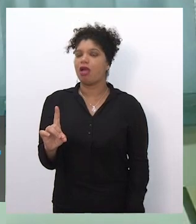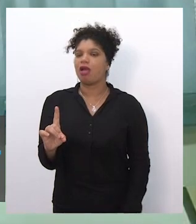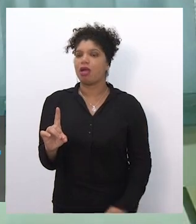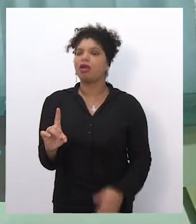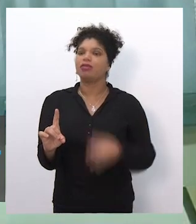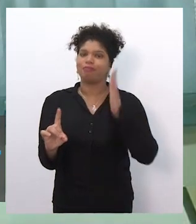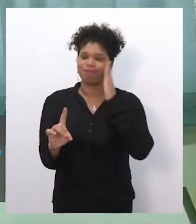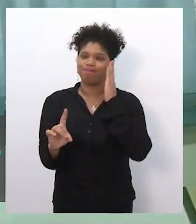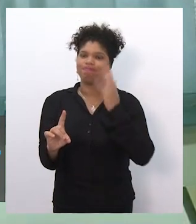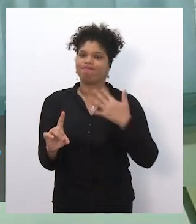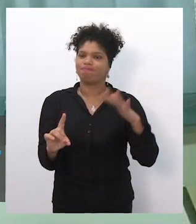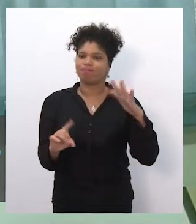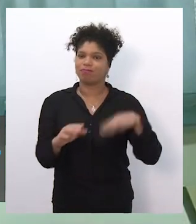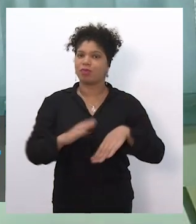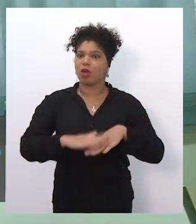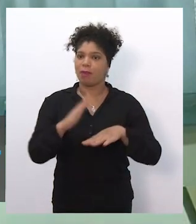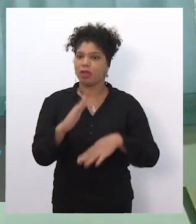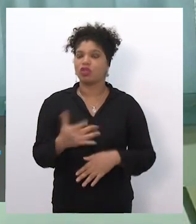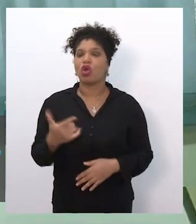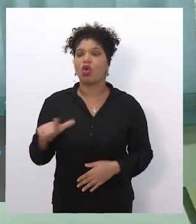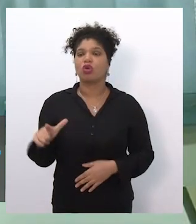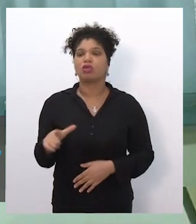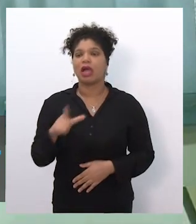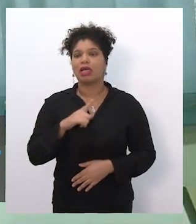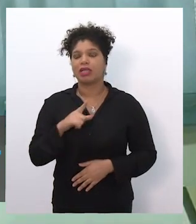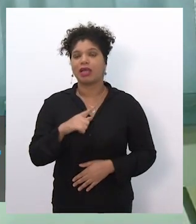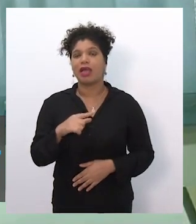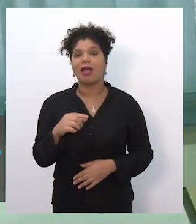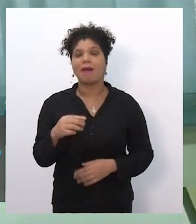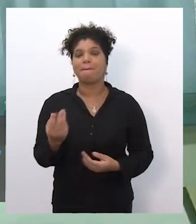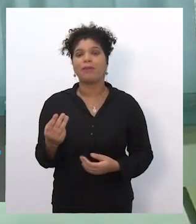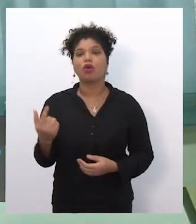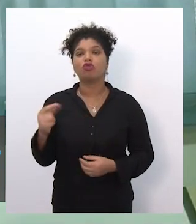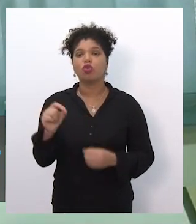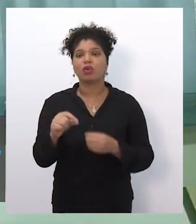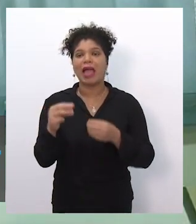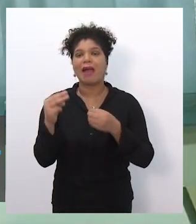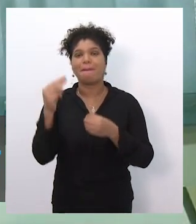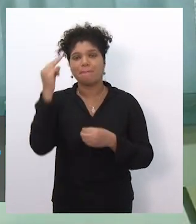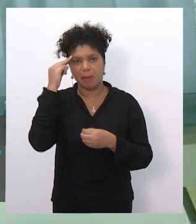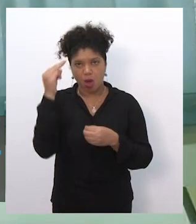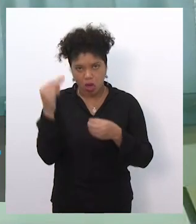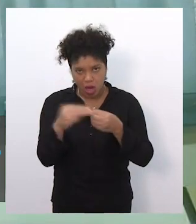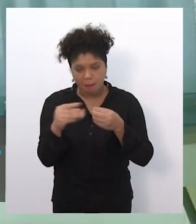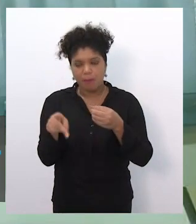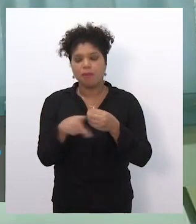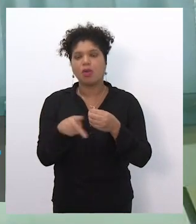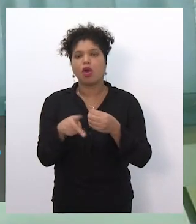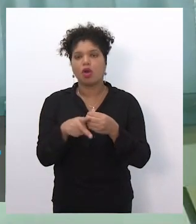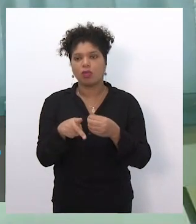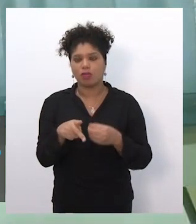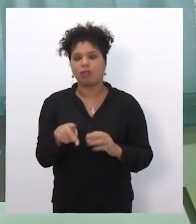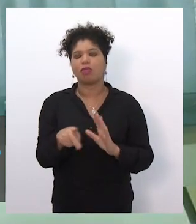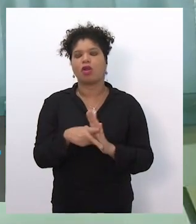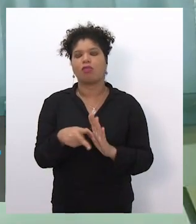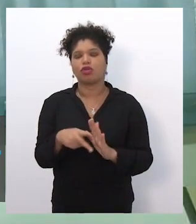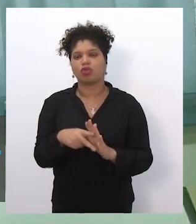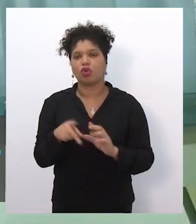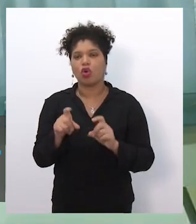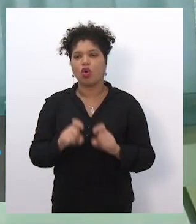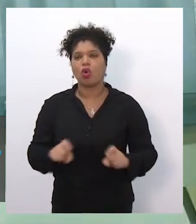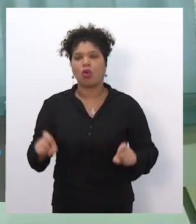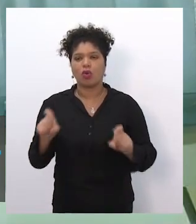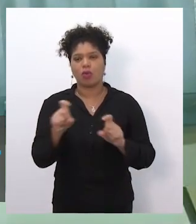rápido. Qual é o outro ponto que pode dar gargalo? A memória. Eu estou com pouca memória. Será que se eu passar de 8